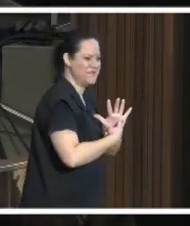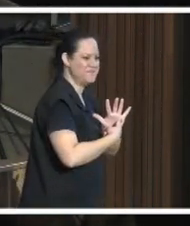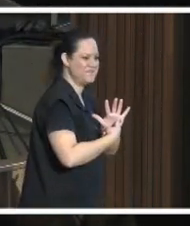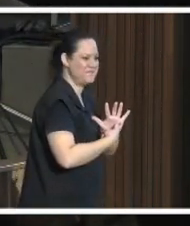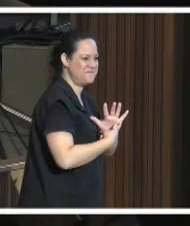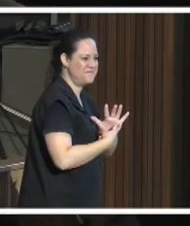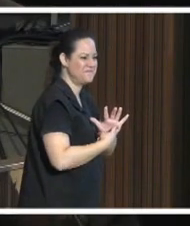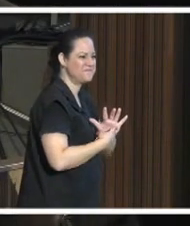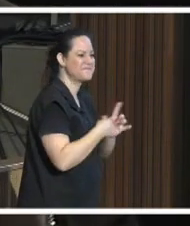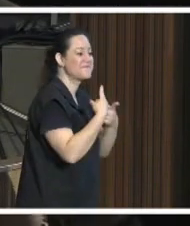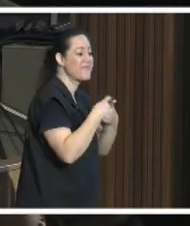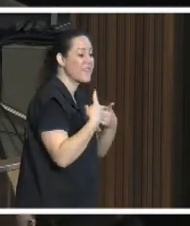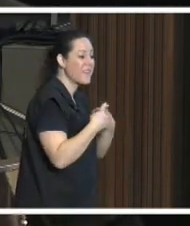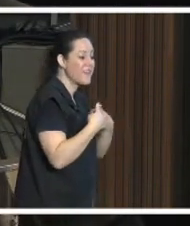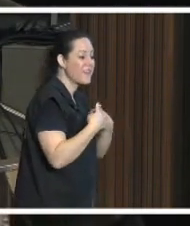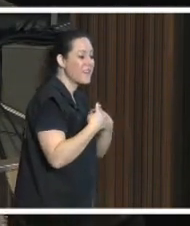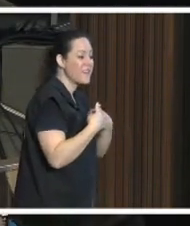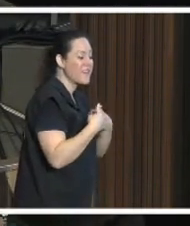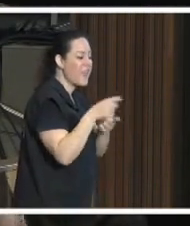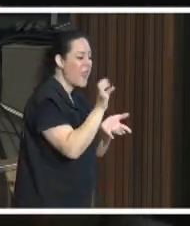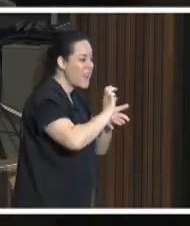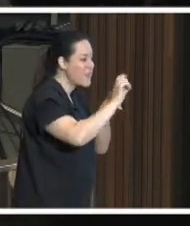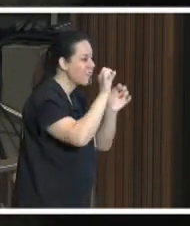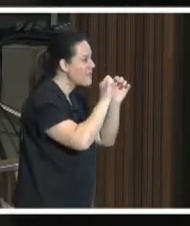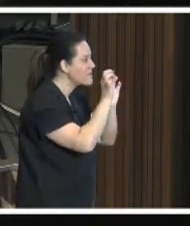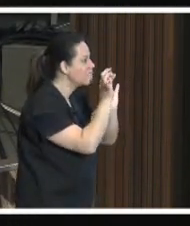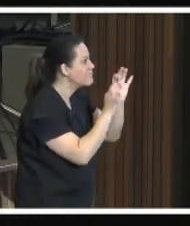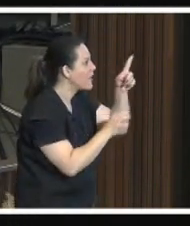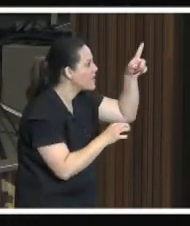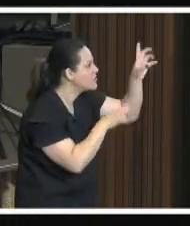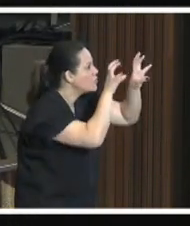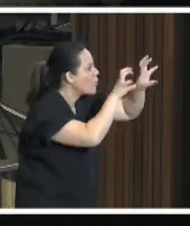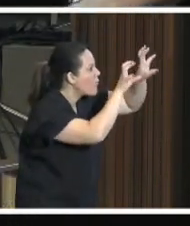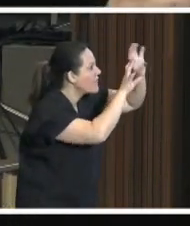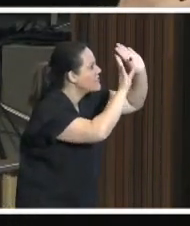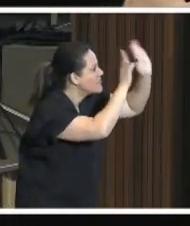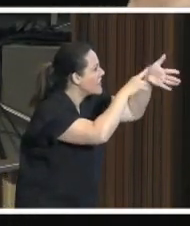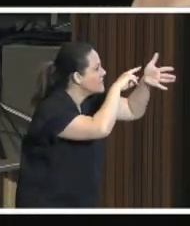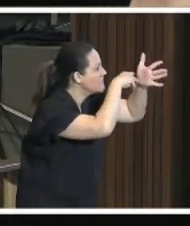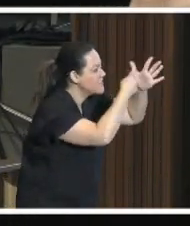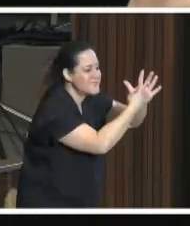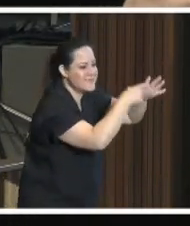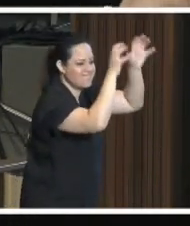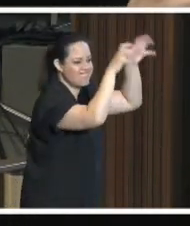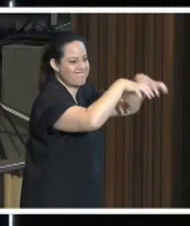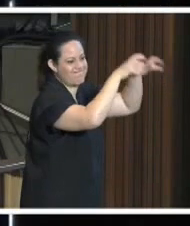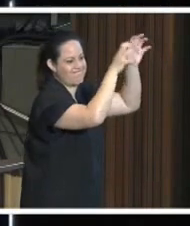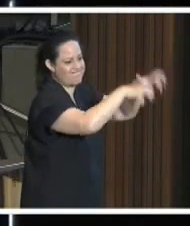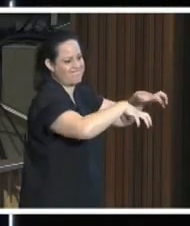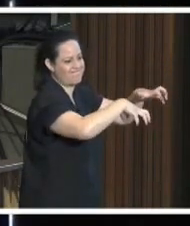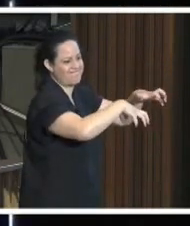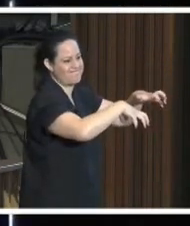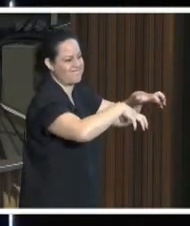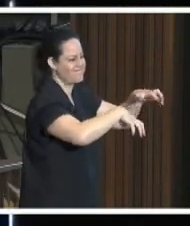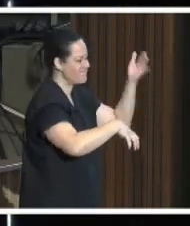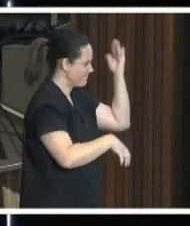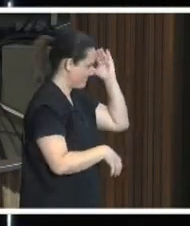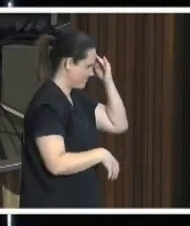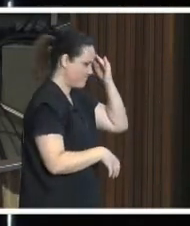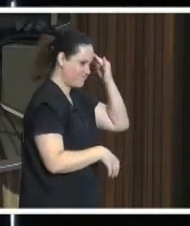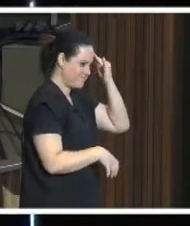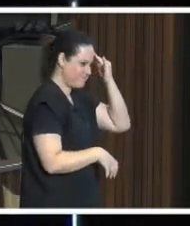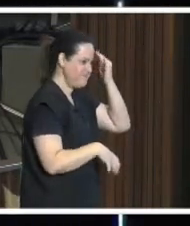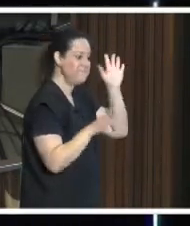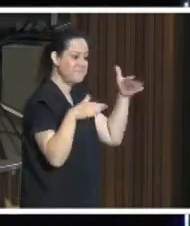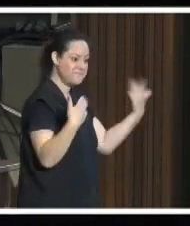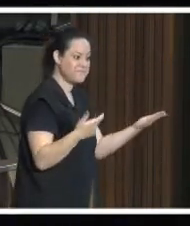quebra-cabeça que Elias estava montando, a nuvem já era a chuva. Está entendendo?